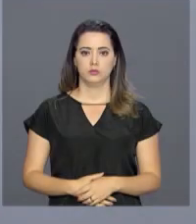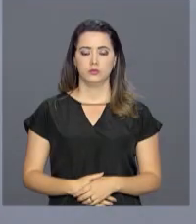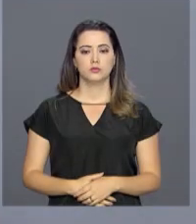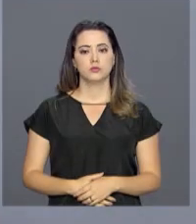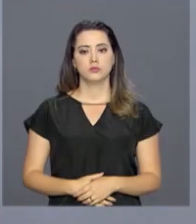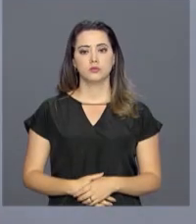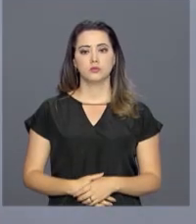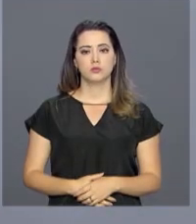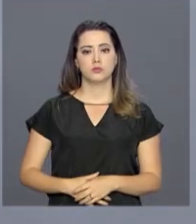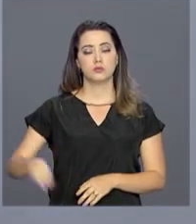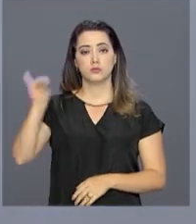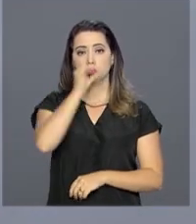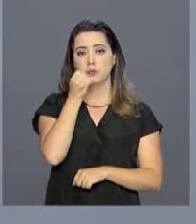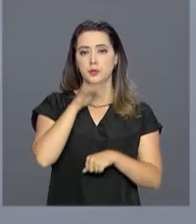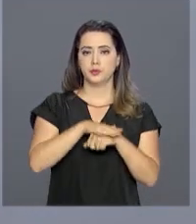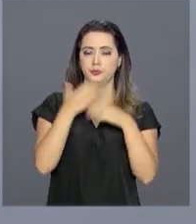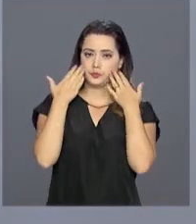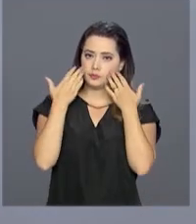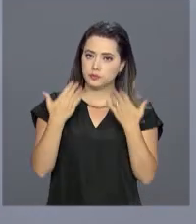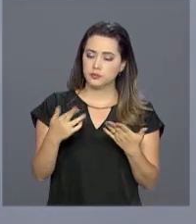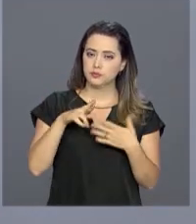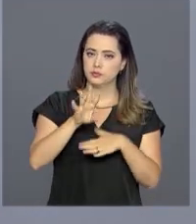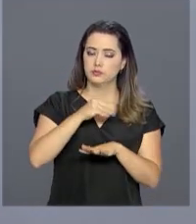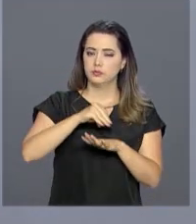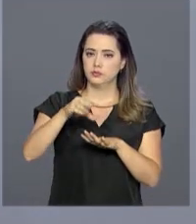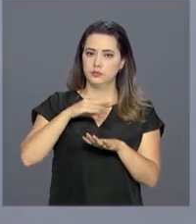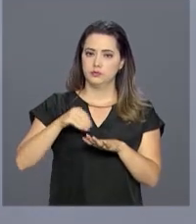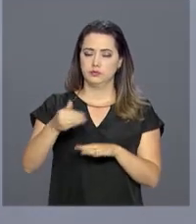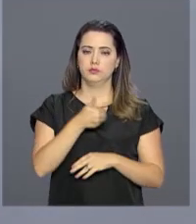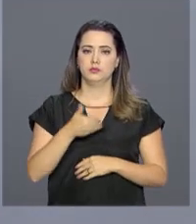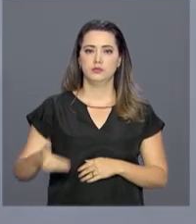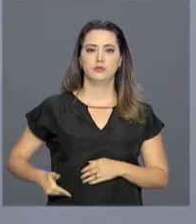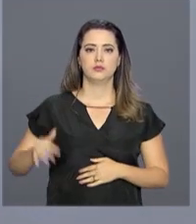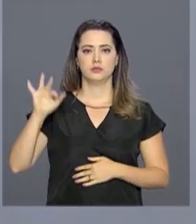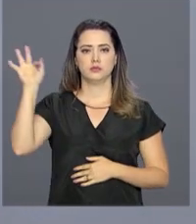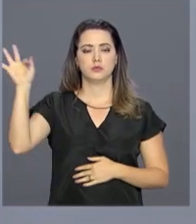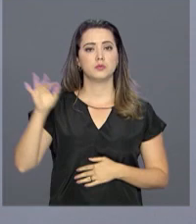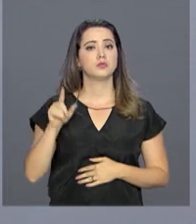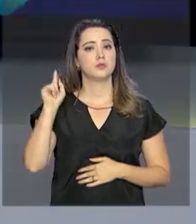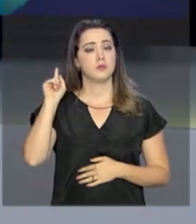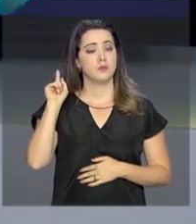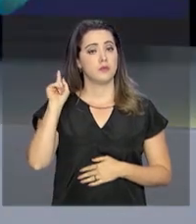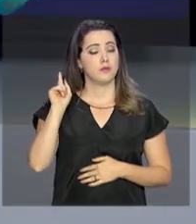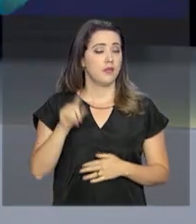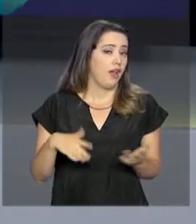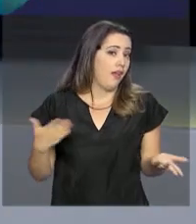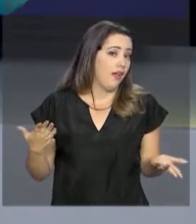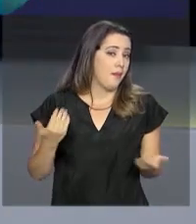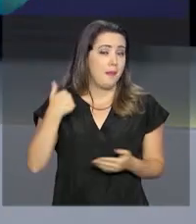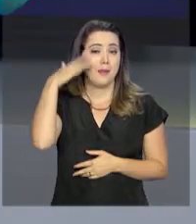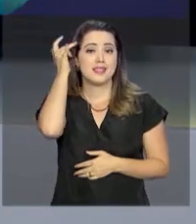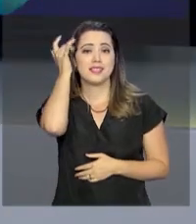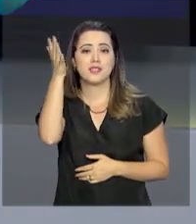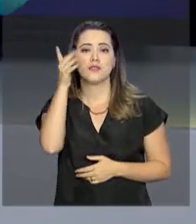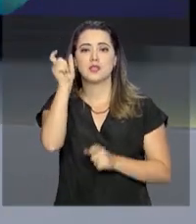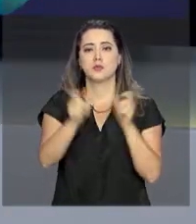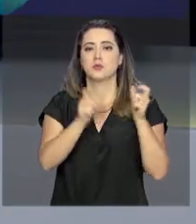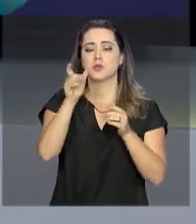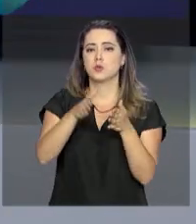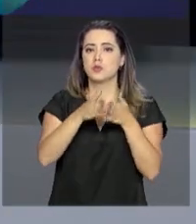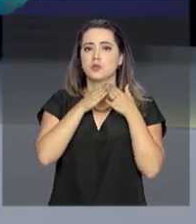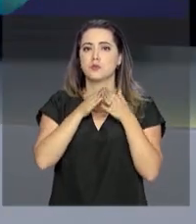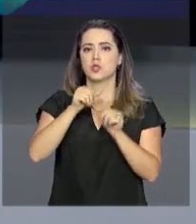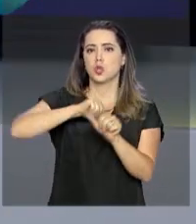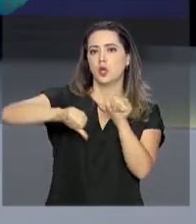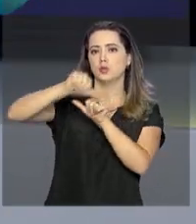boa noite no ar o repórter nbr com as notícias do governo federal está mais fácil para o consumidor pedir a